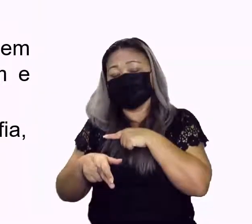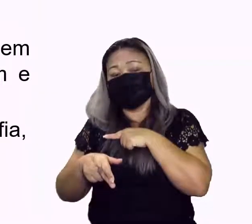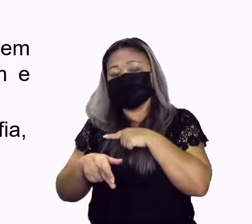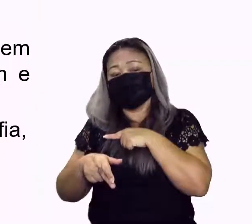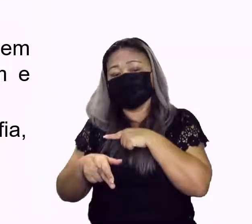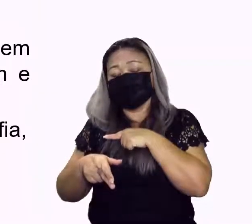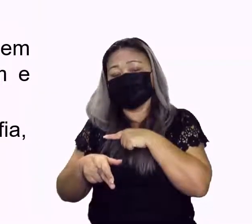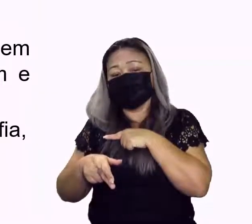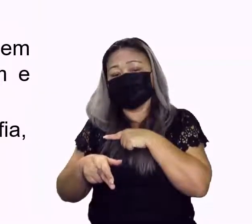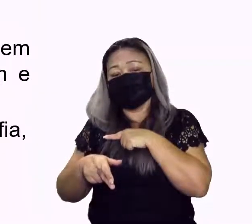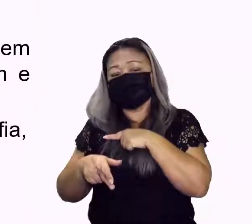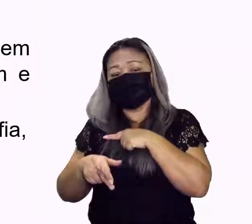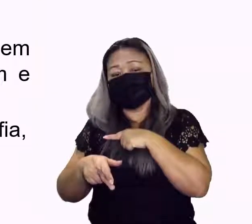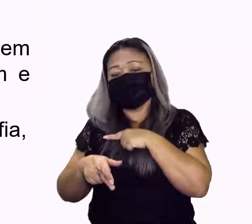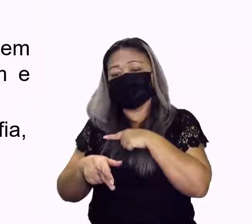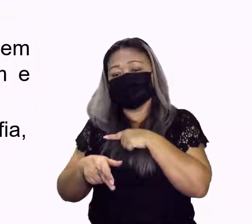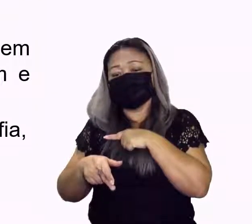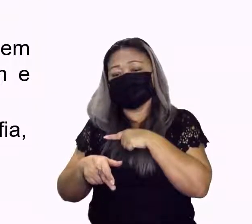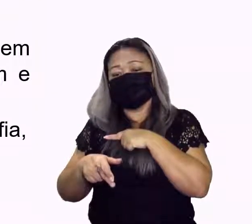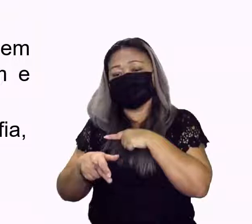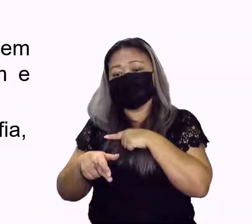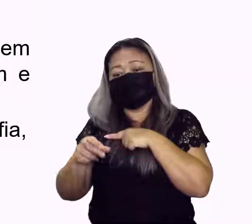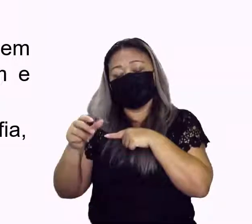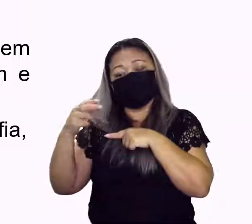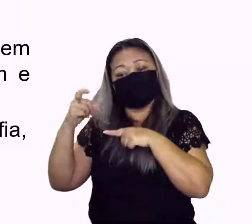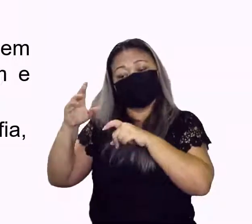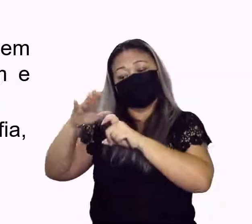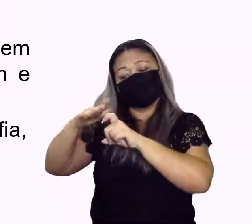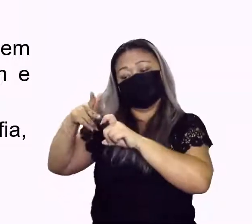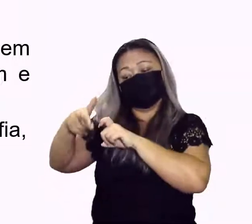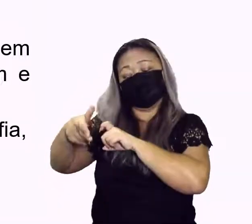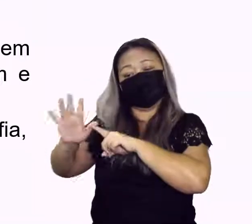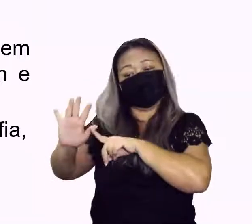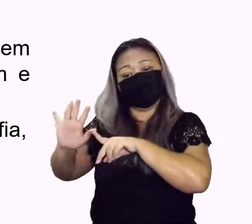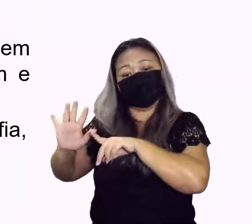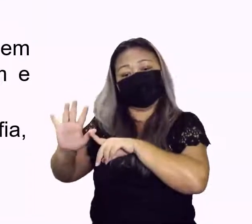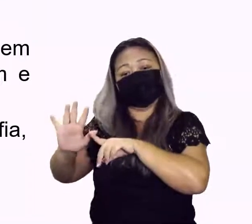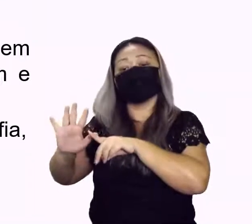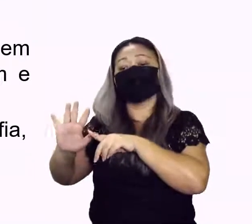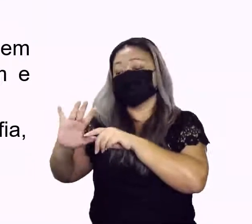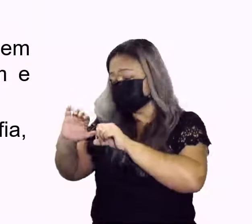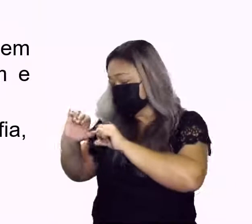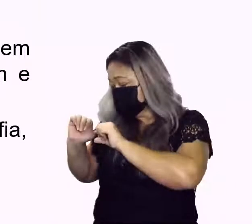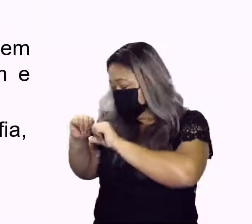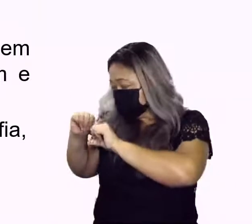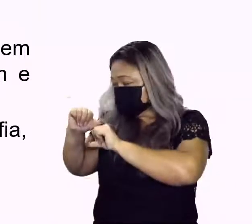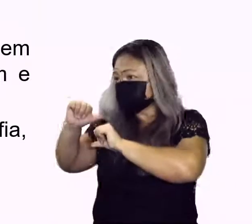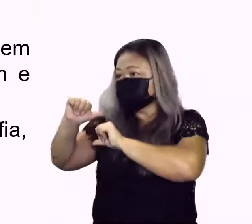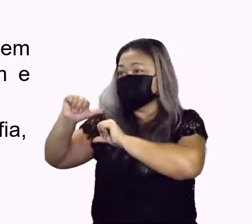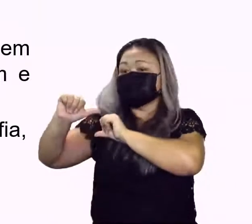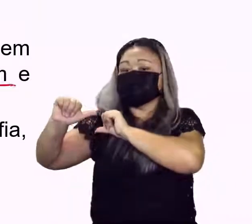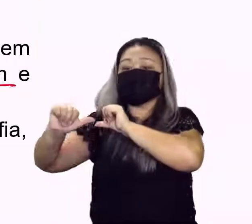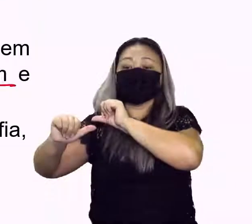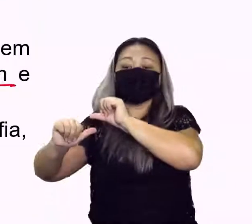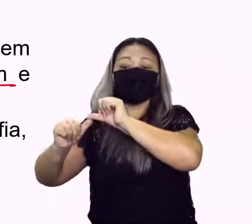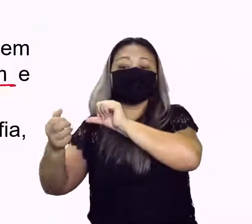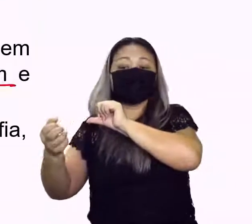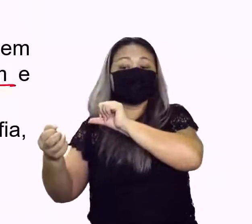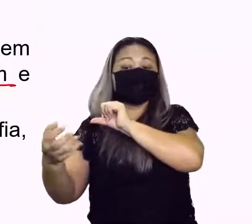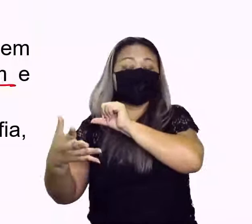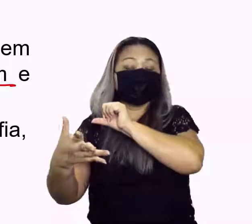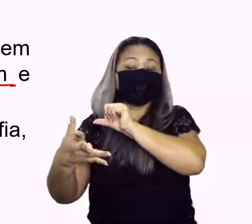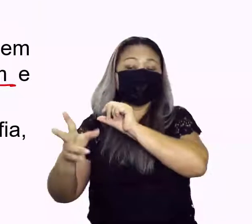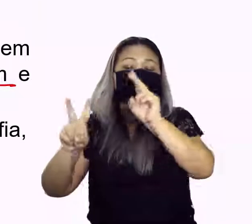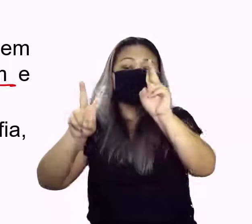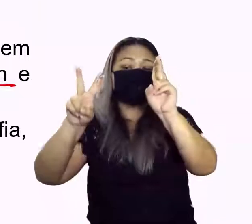filosofia partiu no meio os mitos, não. Mas em passagem, ó, para a nova forma de abordagem